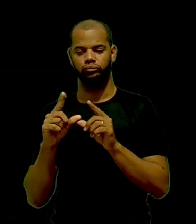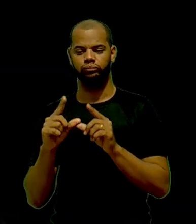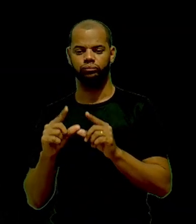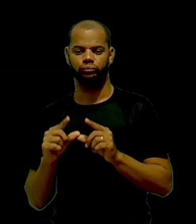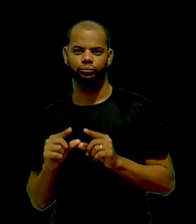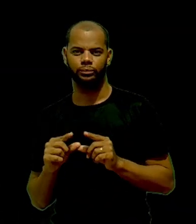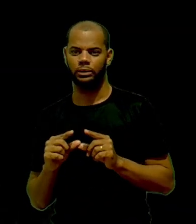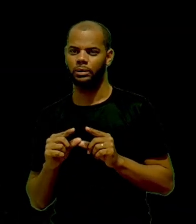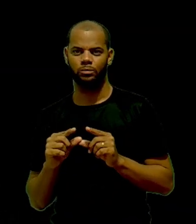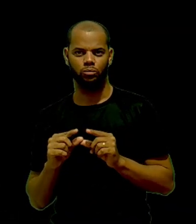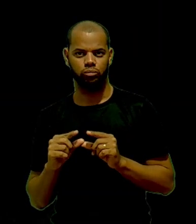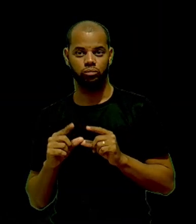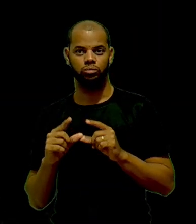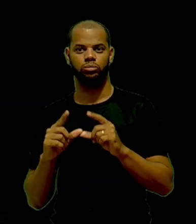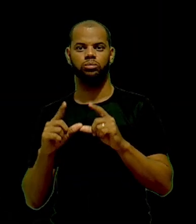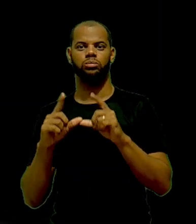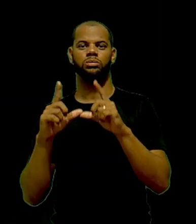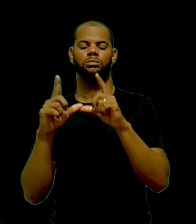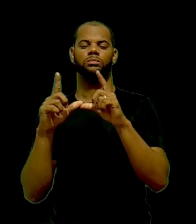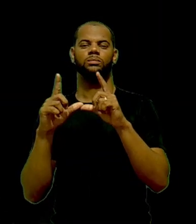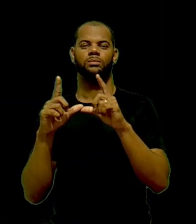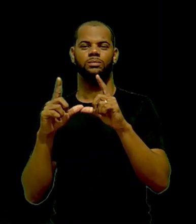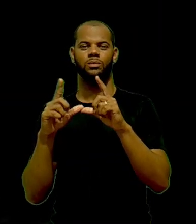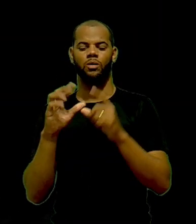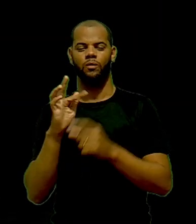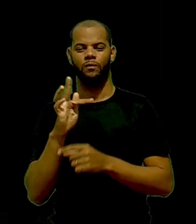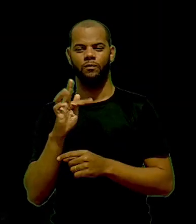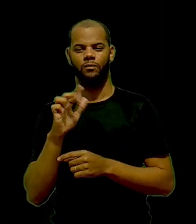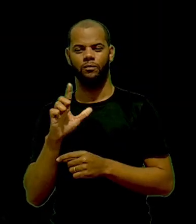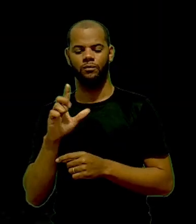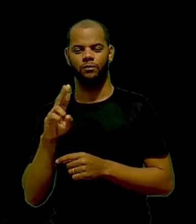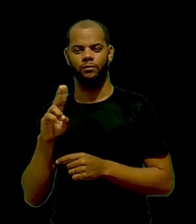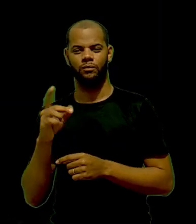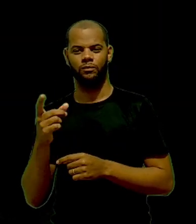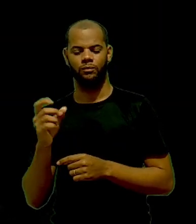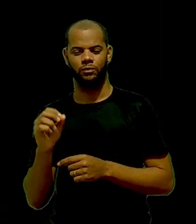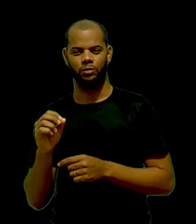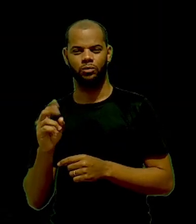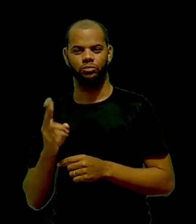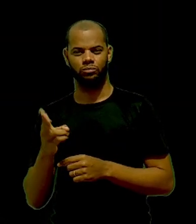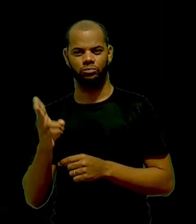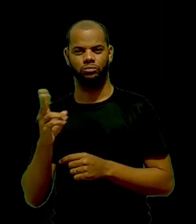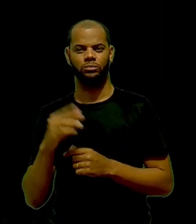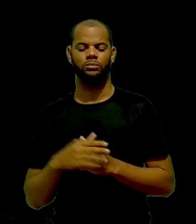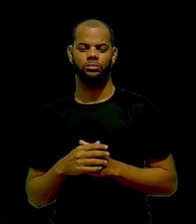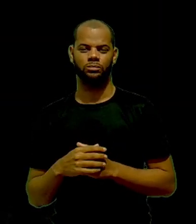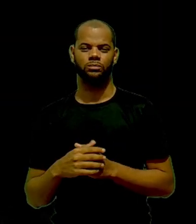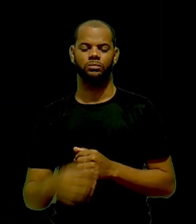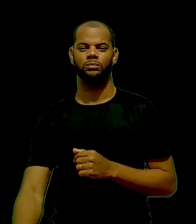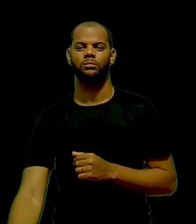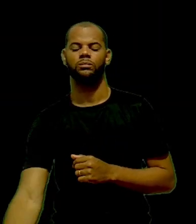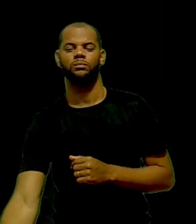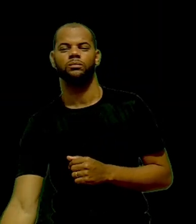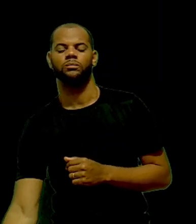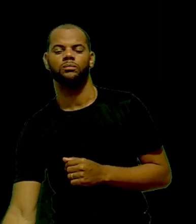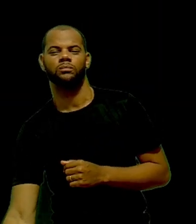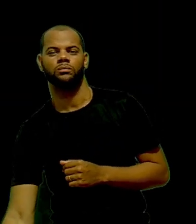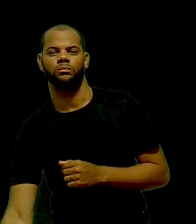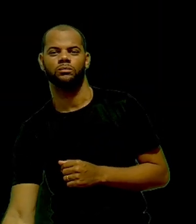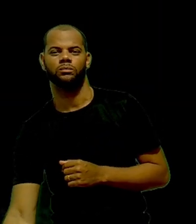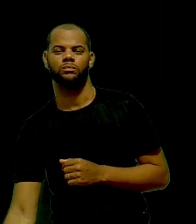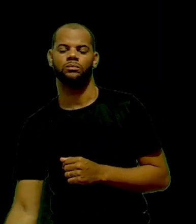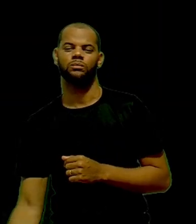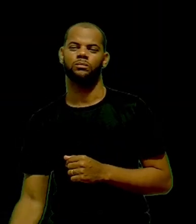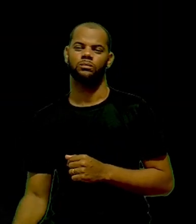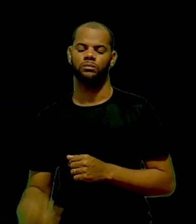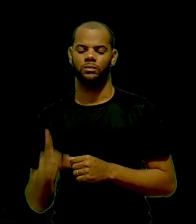ela eleva. E aí, quando tem fluxo reverso, não pode ligar usinas fotovoltaicas. Então, isso aí é uma